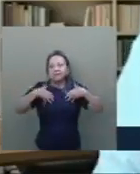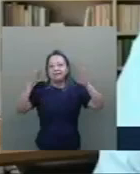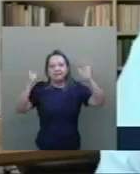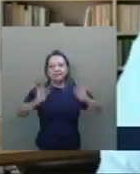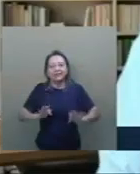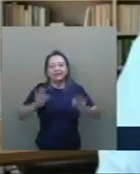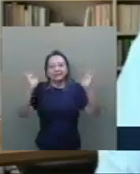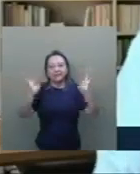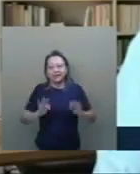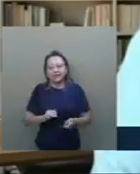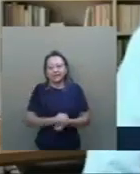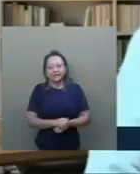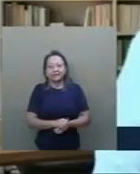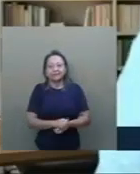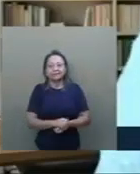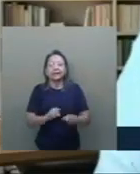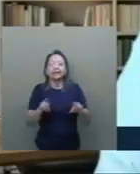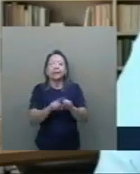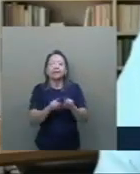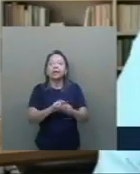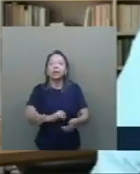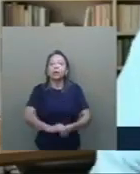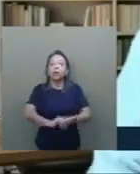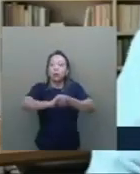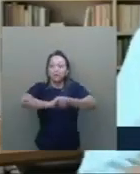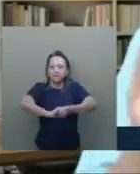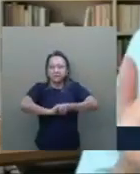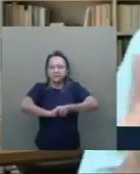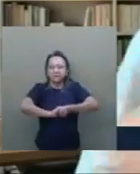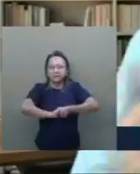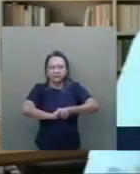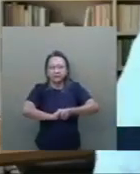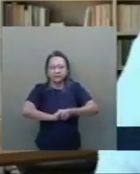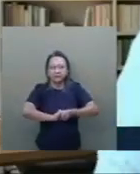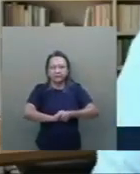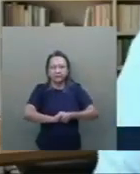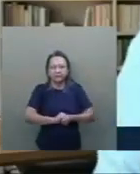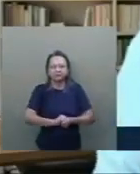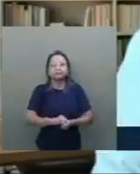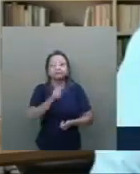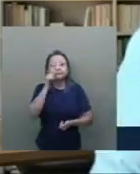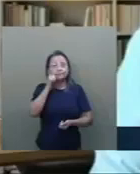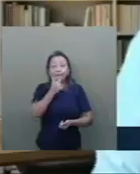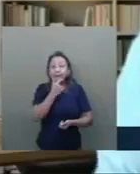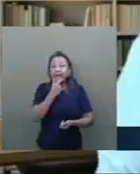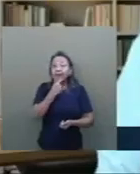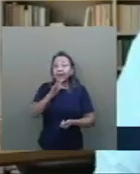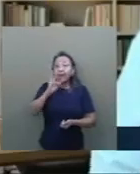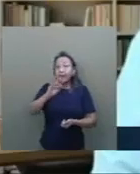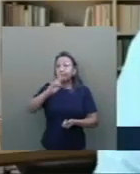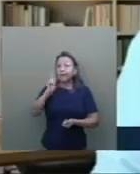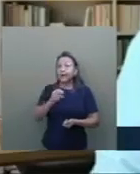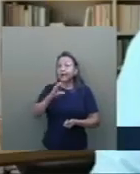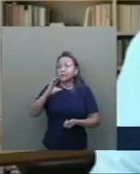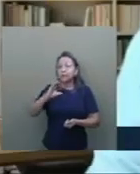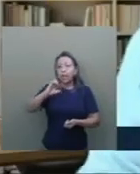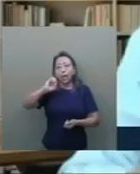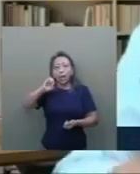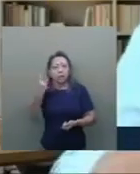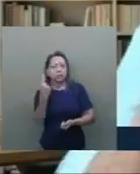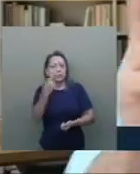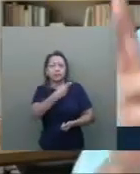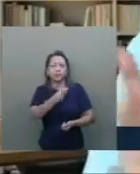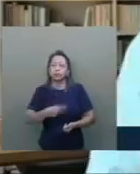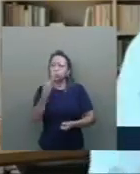Muito feliz. Queria também cumprimentar Fernando Henrique Cardoso, ex-presidente por 2 vezes, um